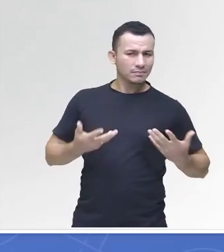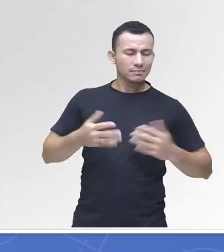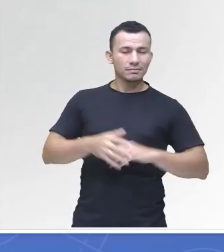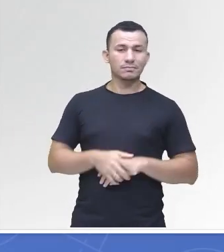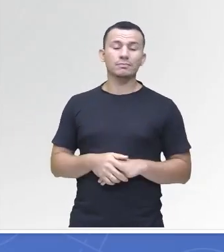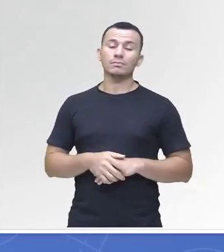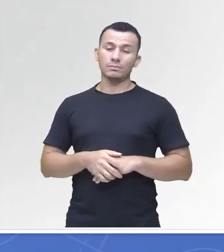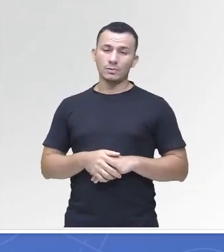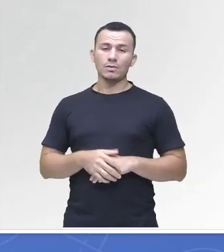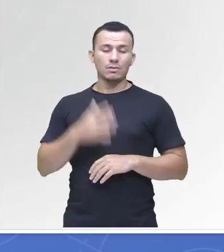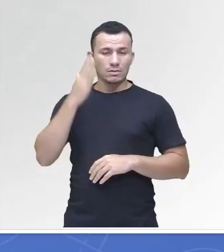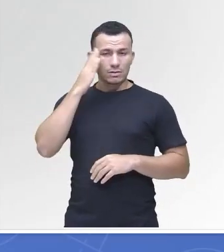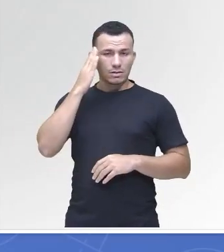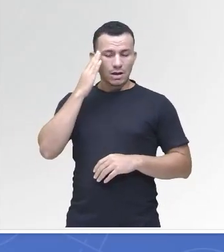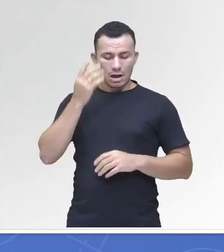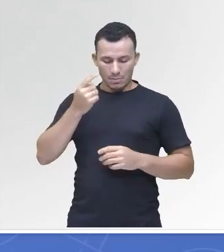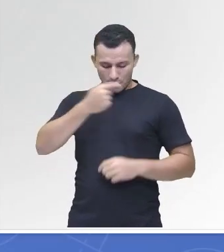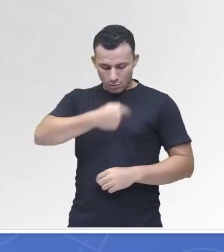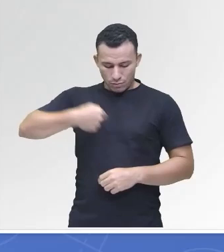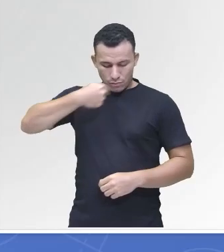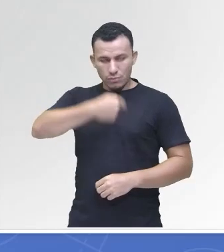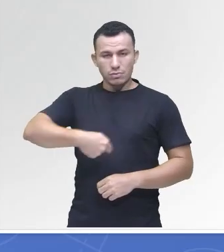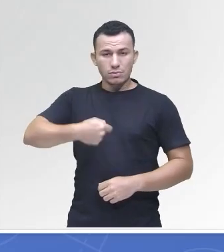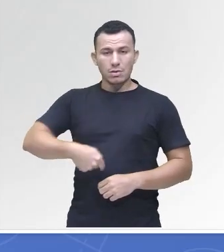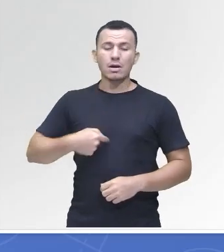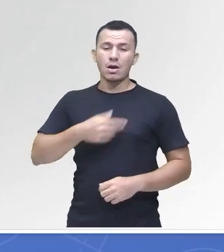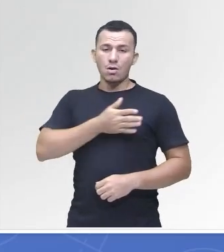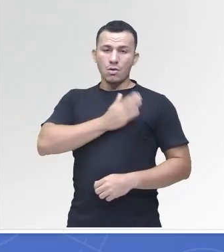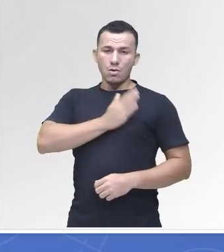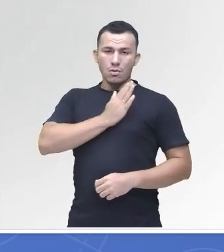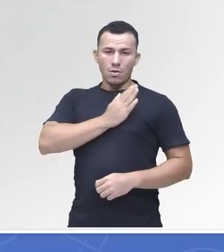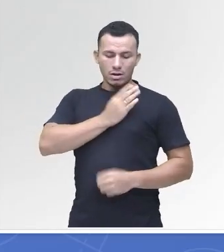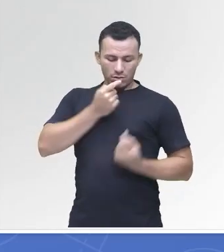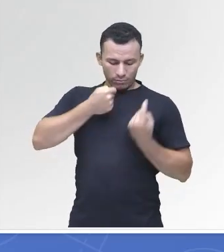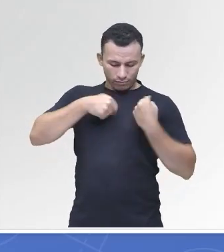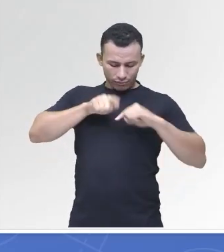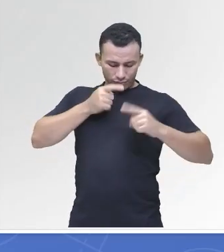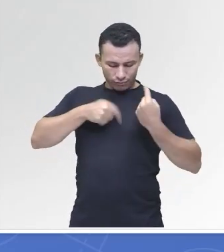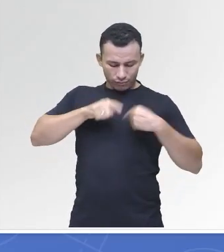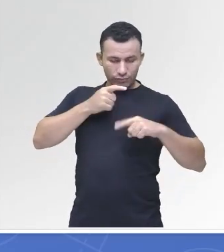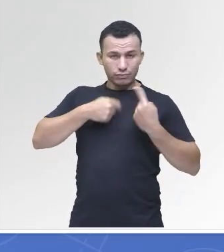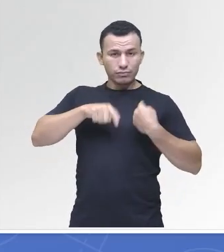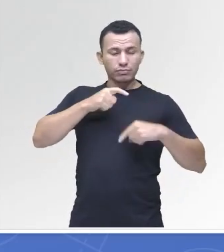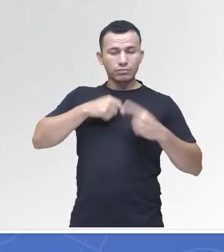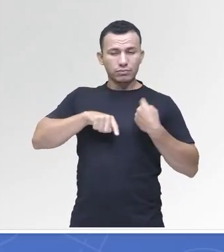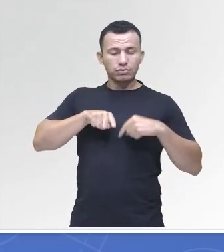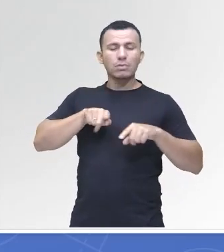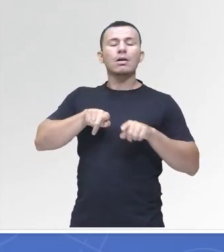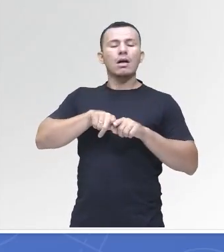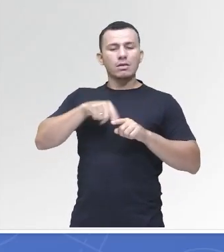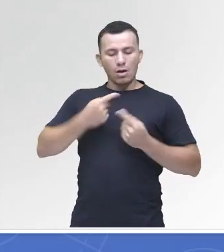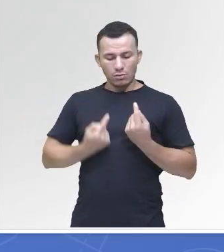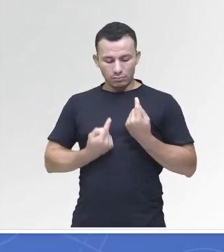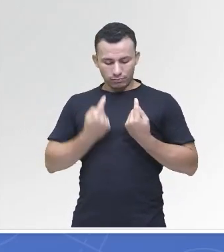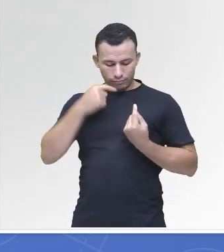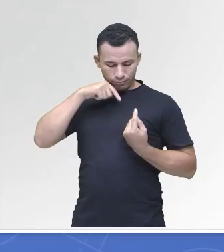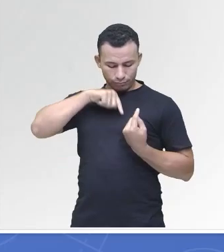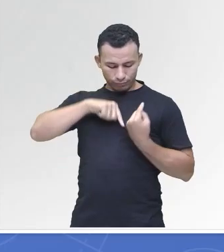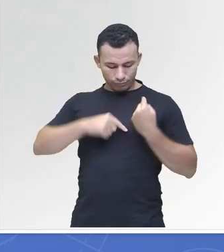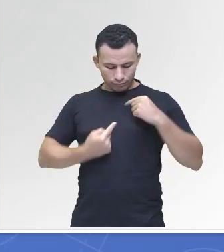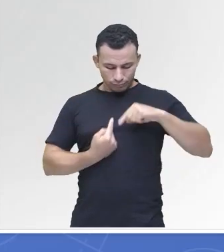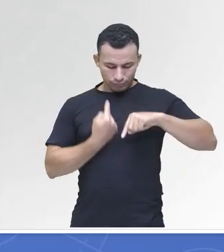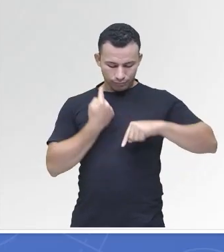do coração, né, que vai ali bombear o sangue, e ele é formado também por esse transporte, né, que são os